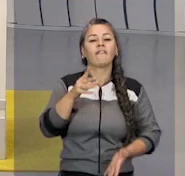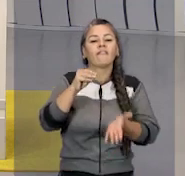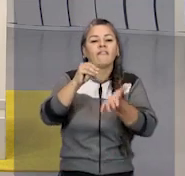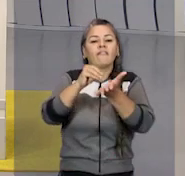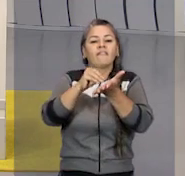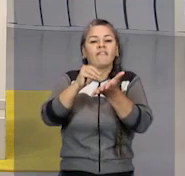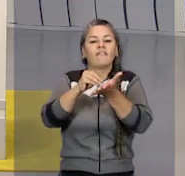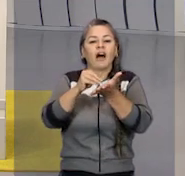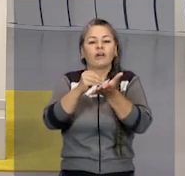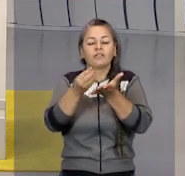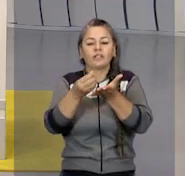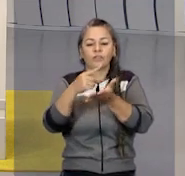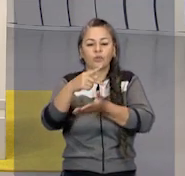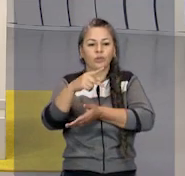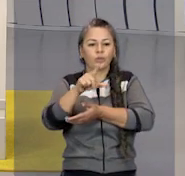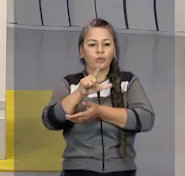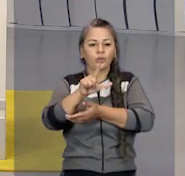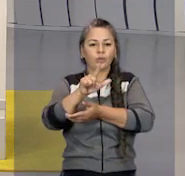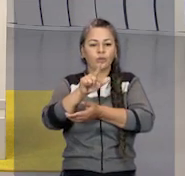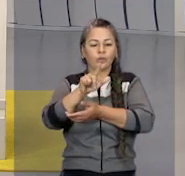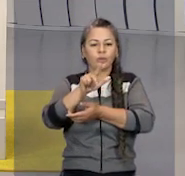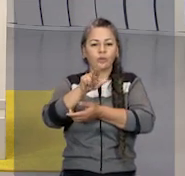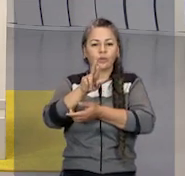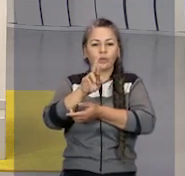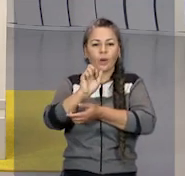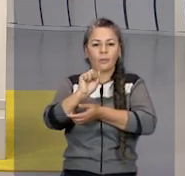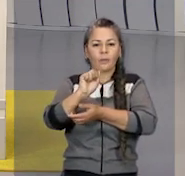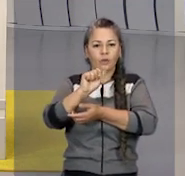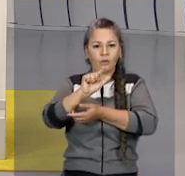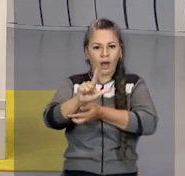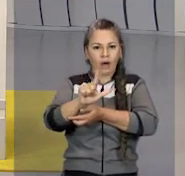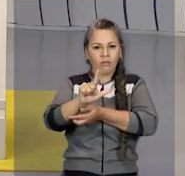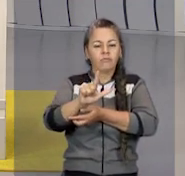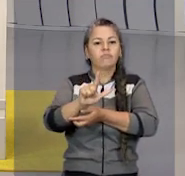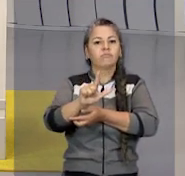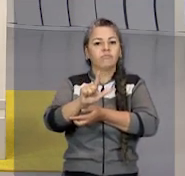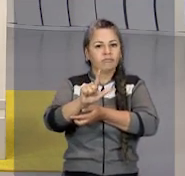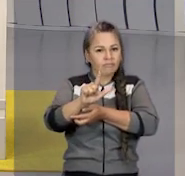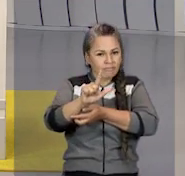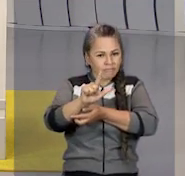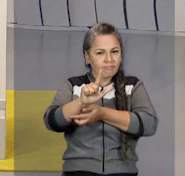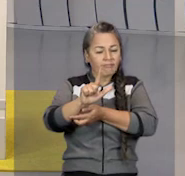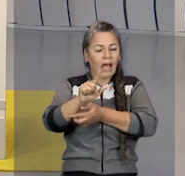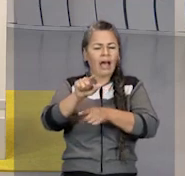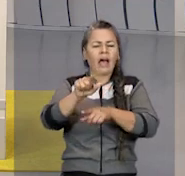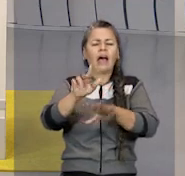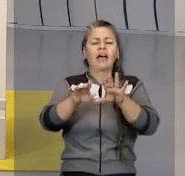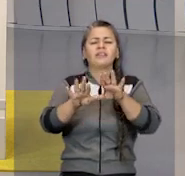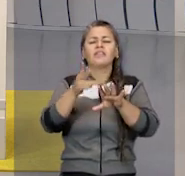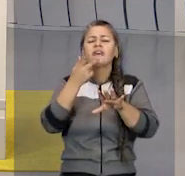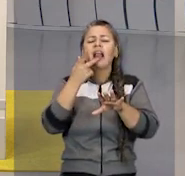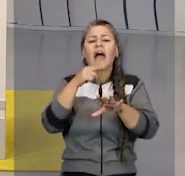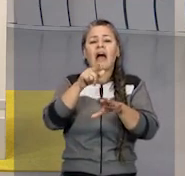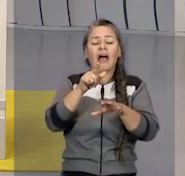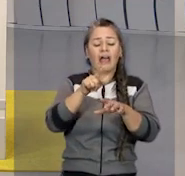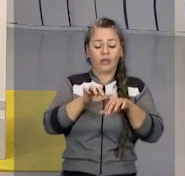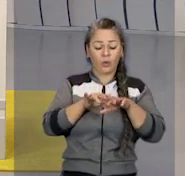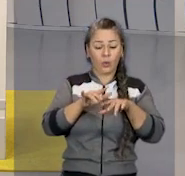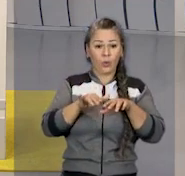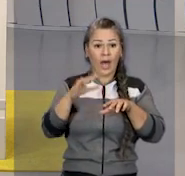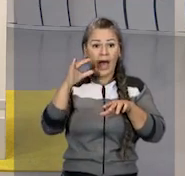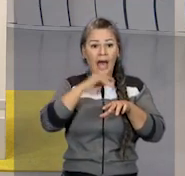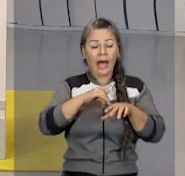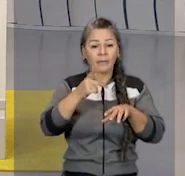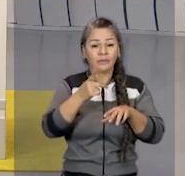podem falar, não digitou errado, não, às vezes isso acontece porque no nosso linguajar